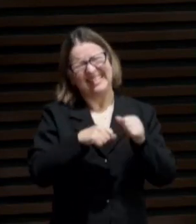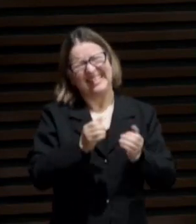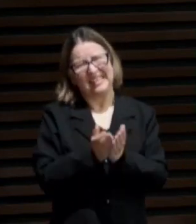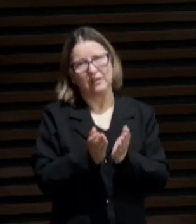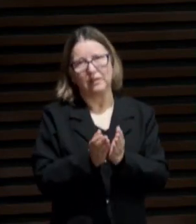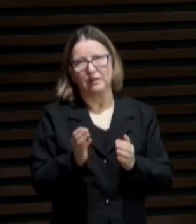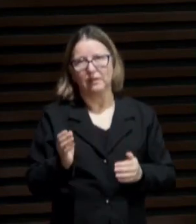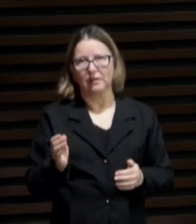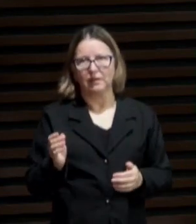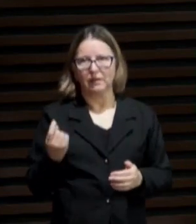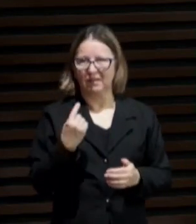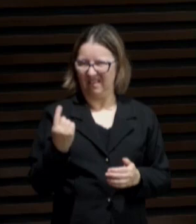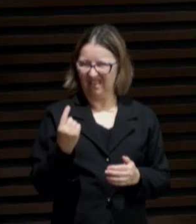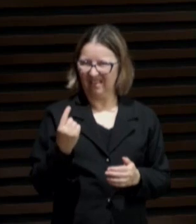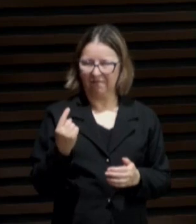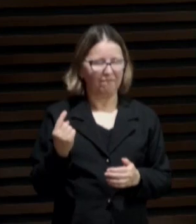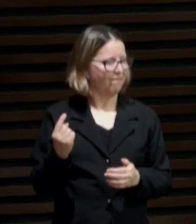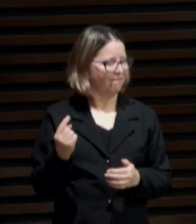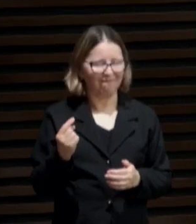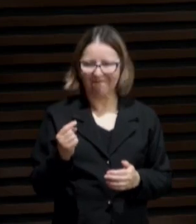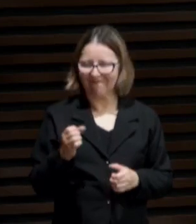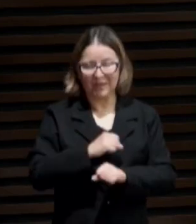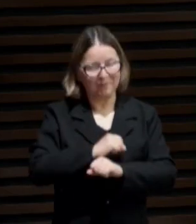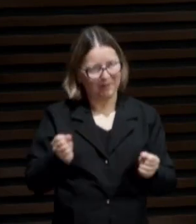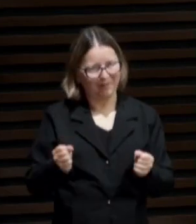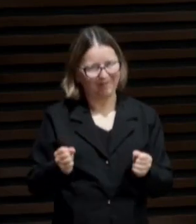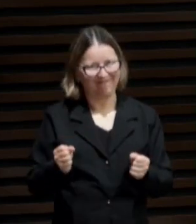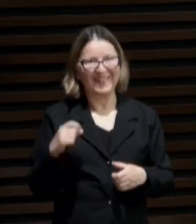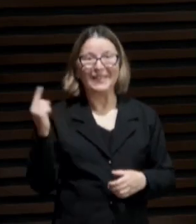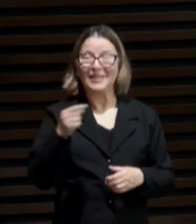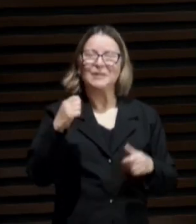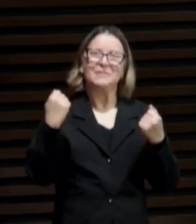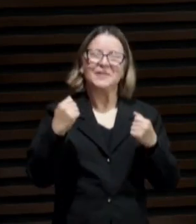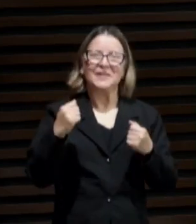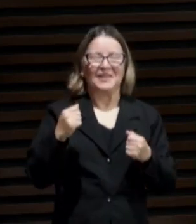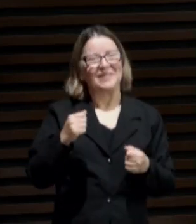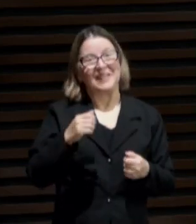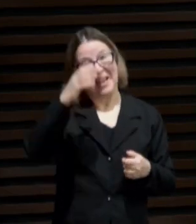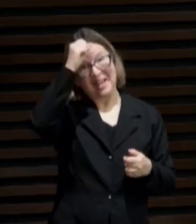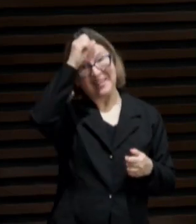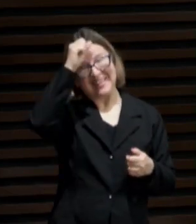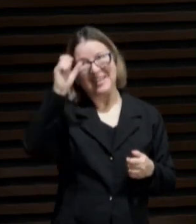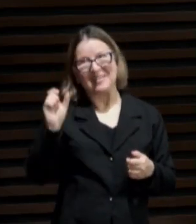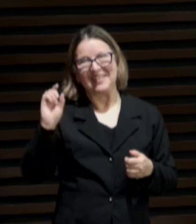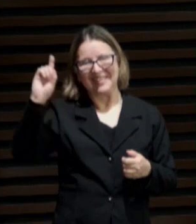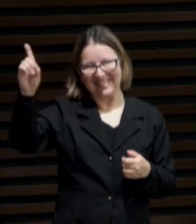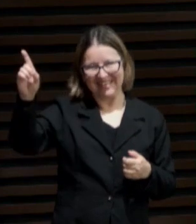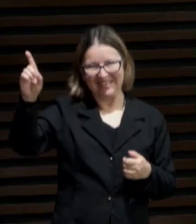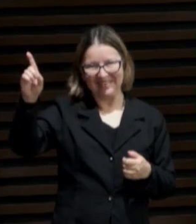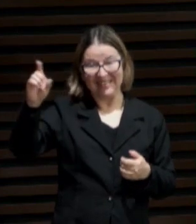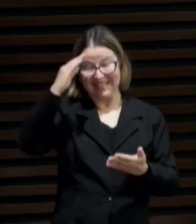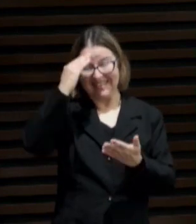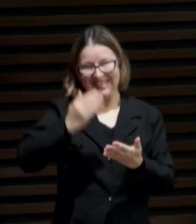faz. Nós precisamos ouvir a palavra e repetir aquilo que nós estamos ouvindo, clamando a Deus para